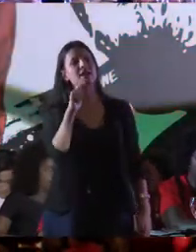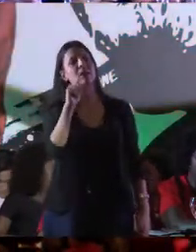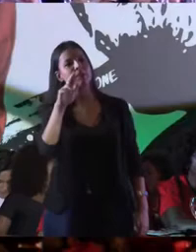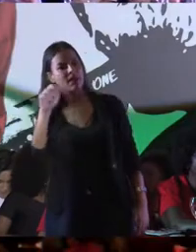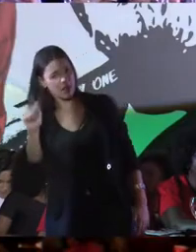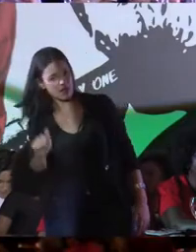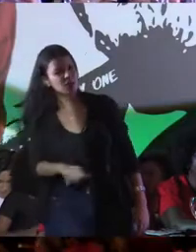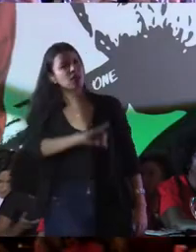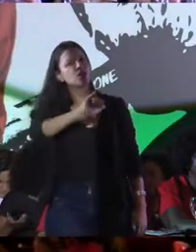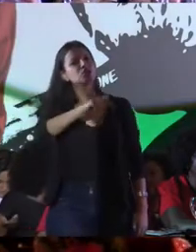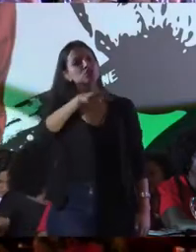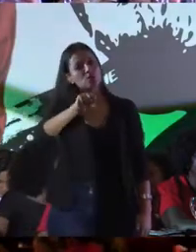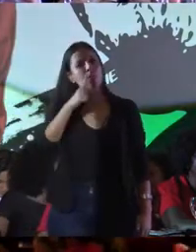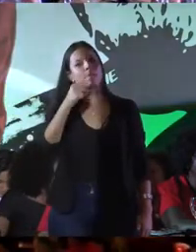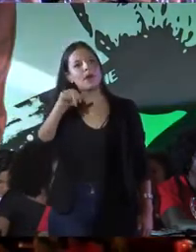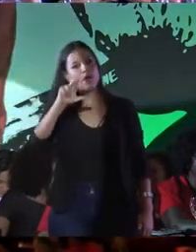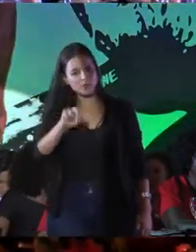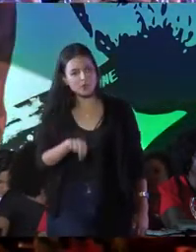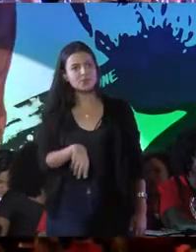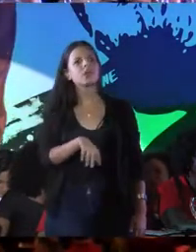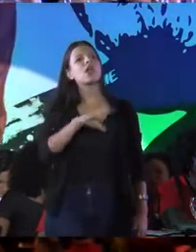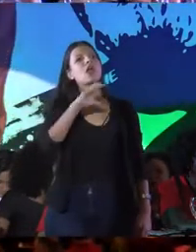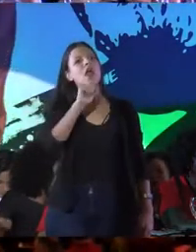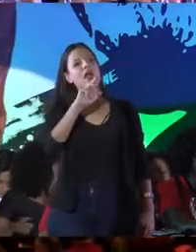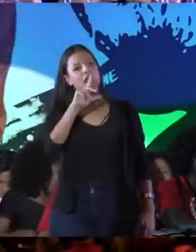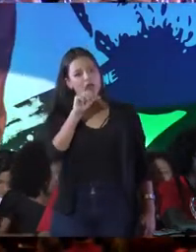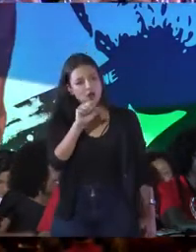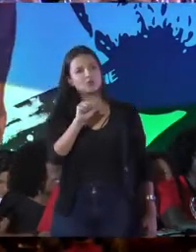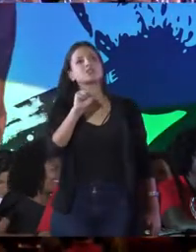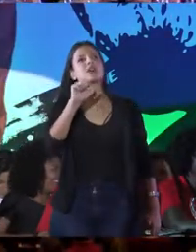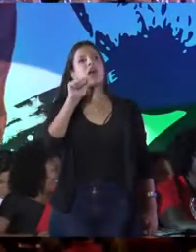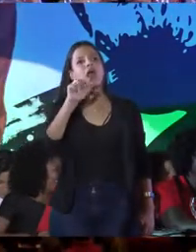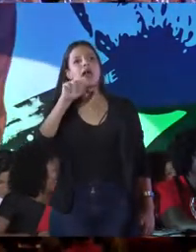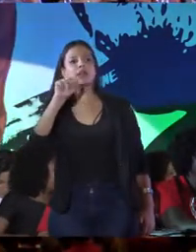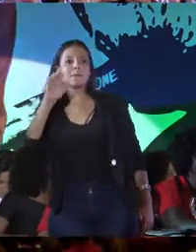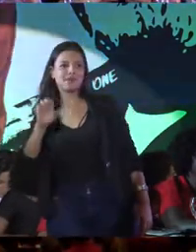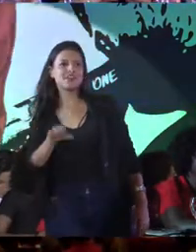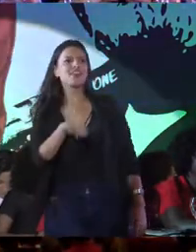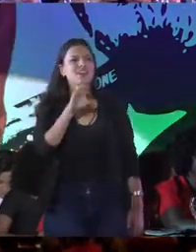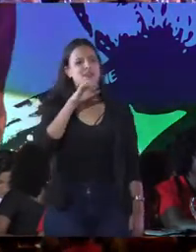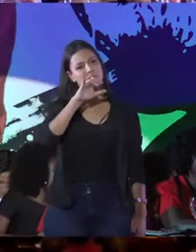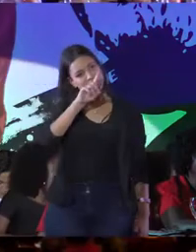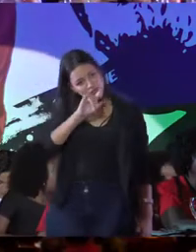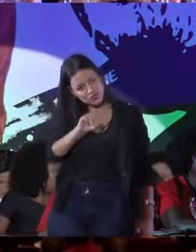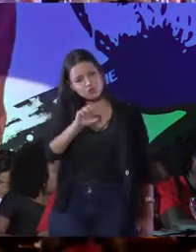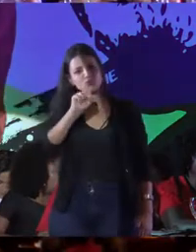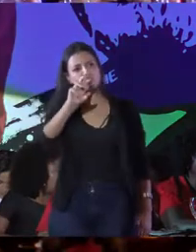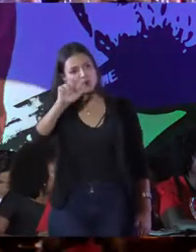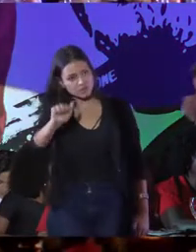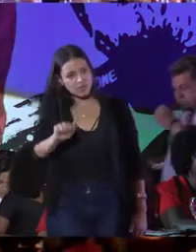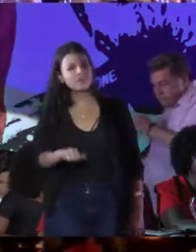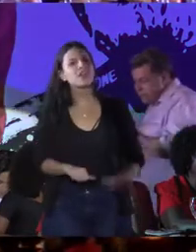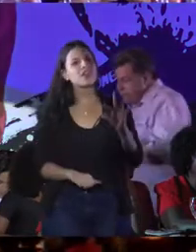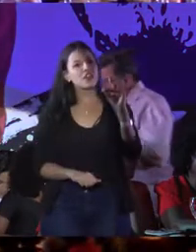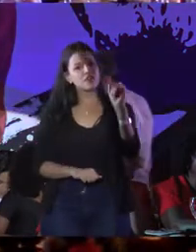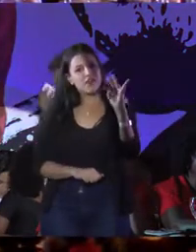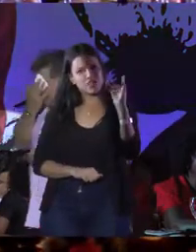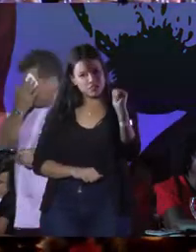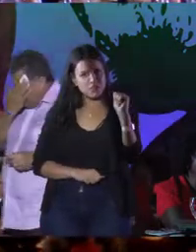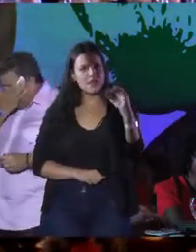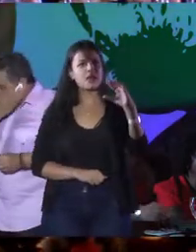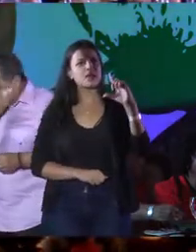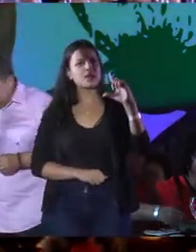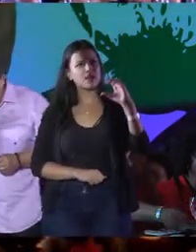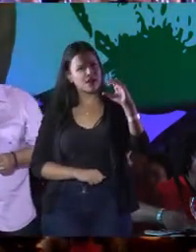João Paulo Farina, Carlos Árabe, Emídio Souza, Fátima Cleide, companheiro Ivan